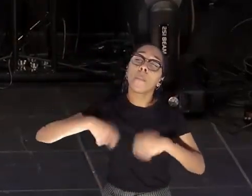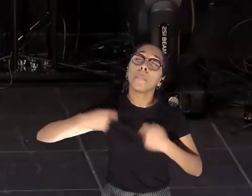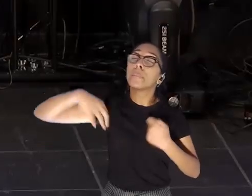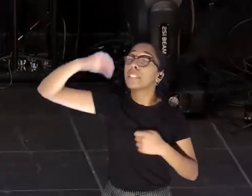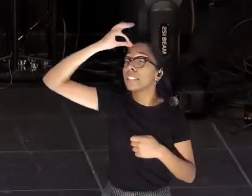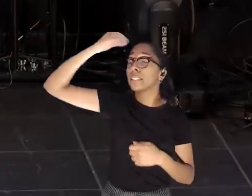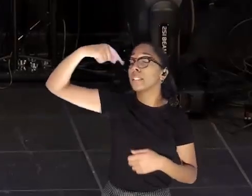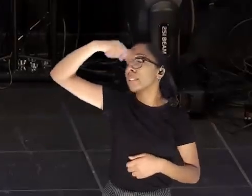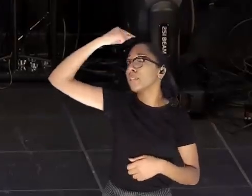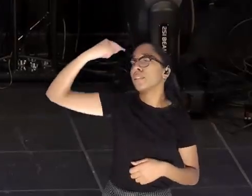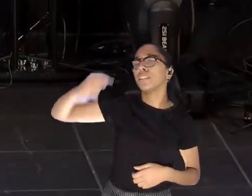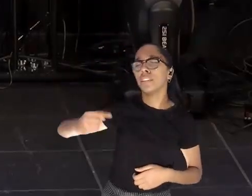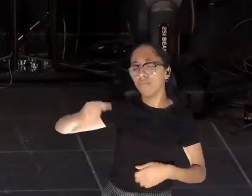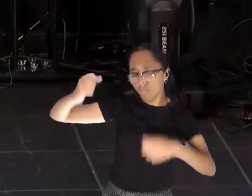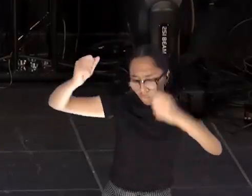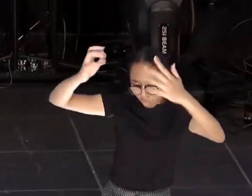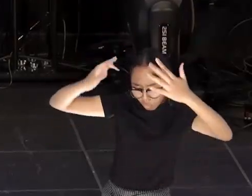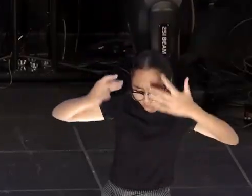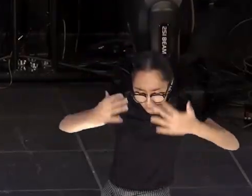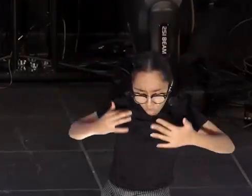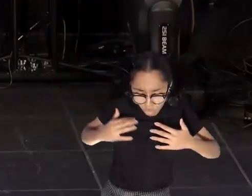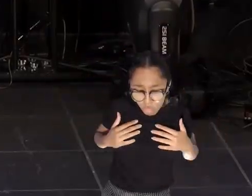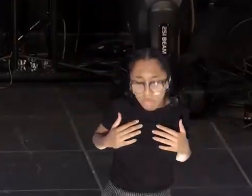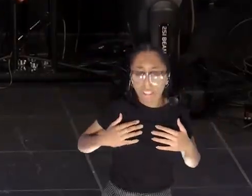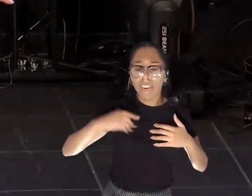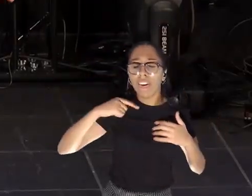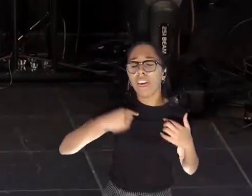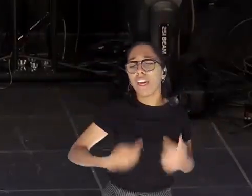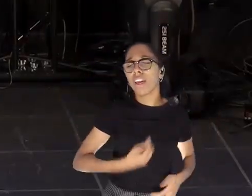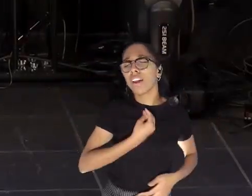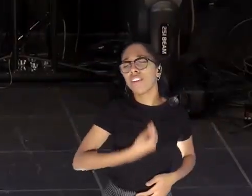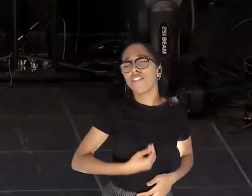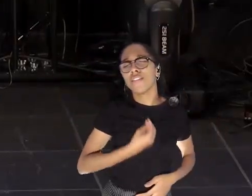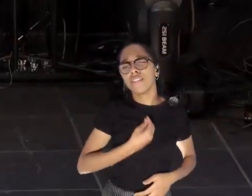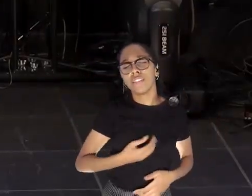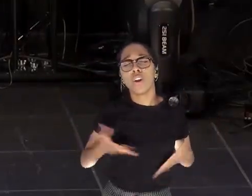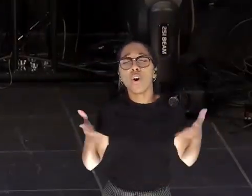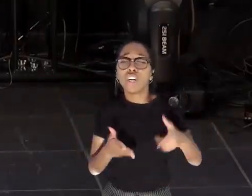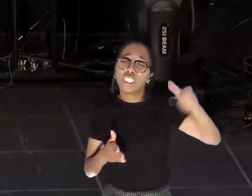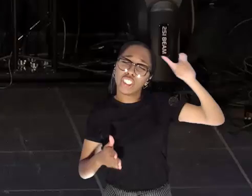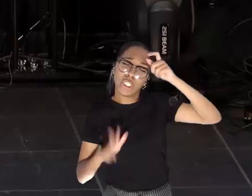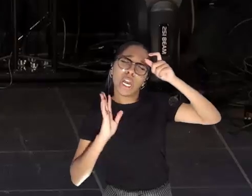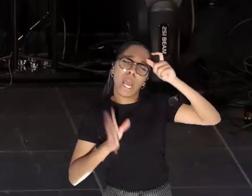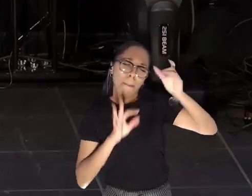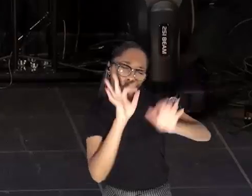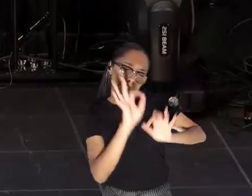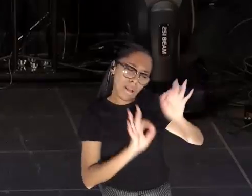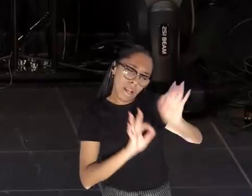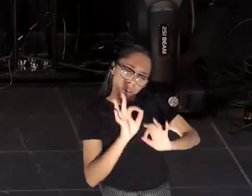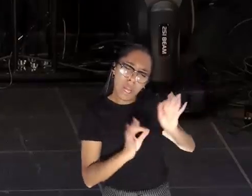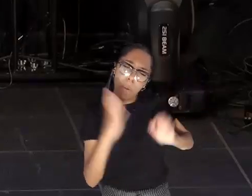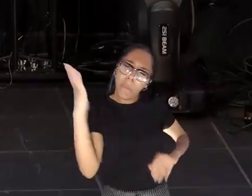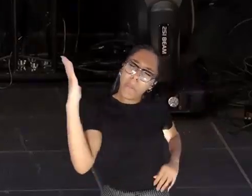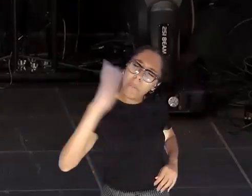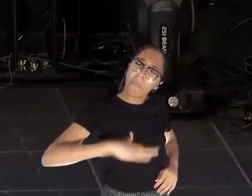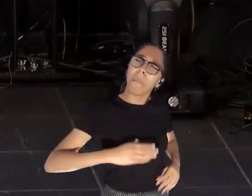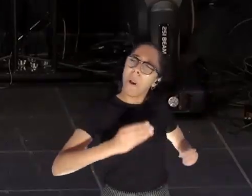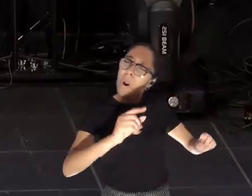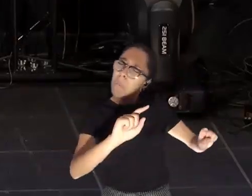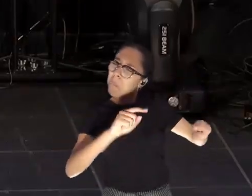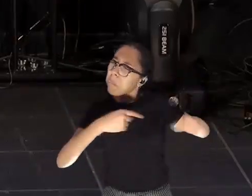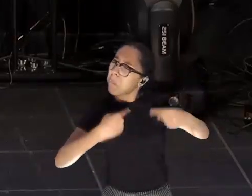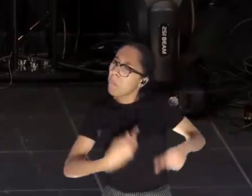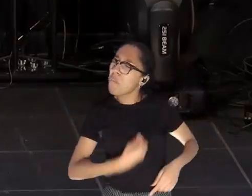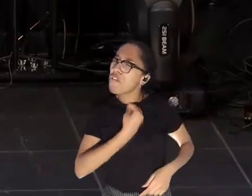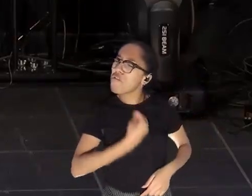Meu nome está no cemitério. Tem planos infalíveis para eu cair hoje. Tem coisas para tirar a minha vida do eixo. Tem gente que vai falar comigo